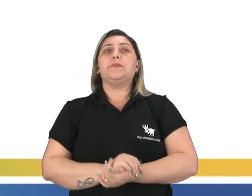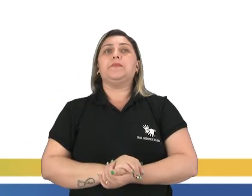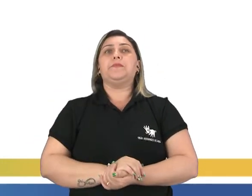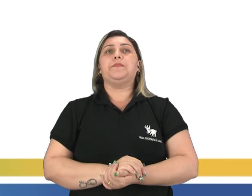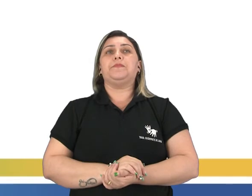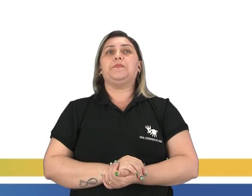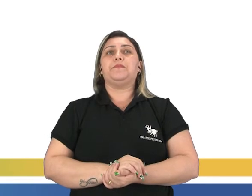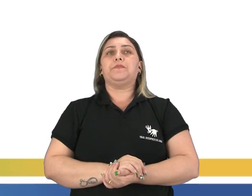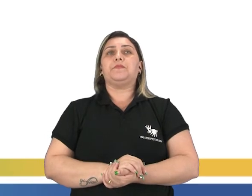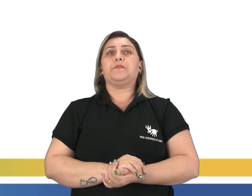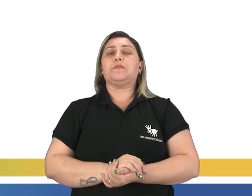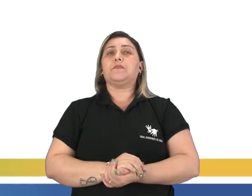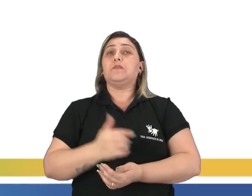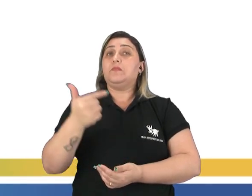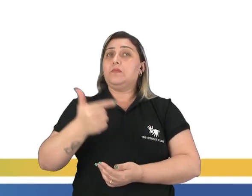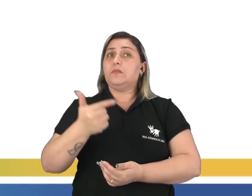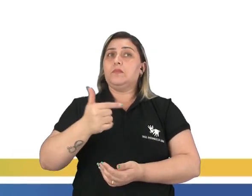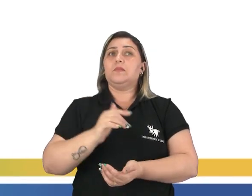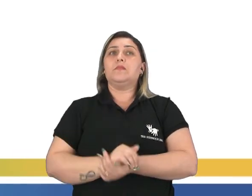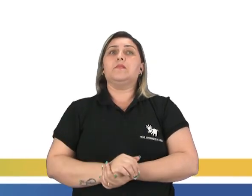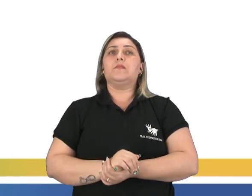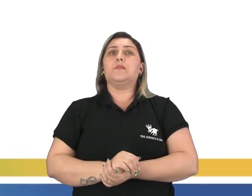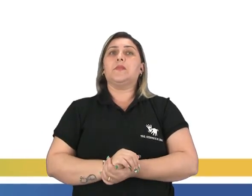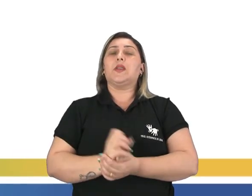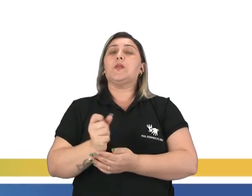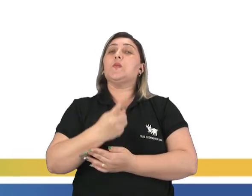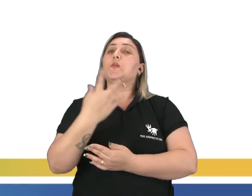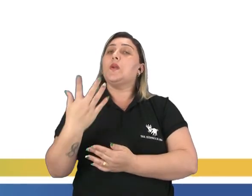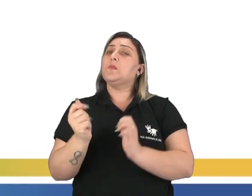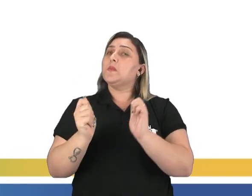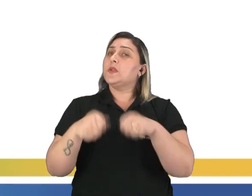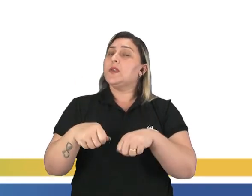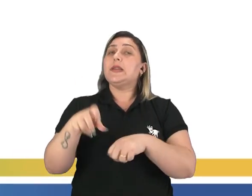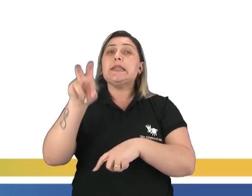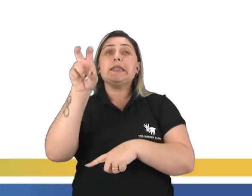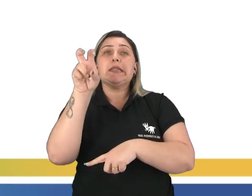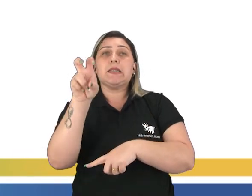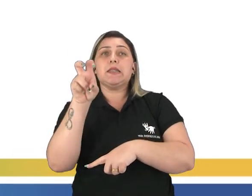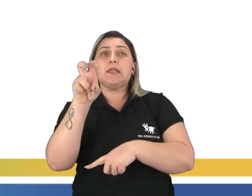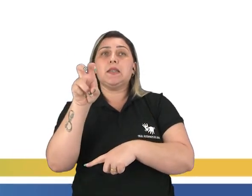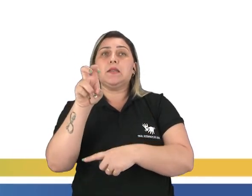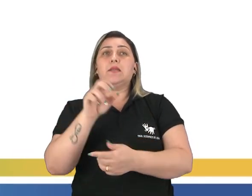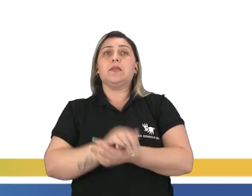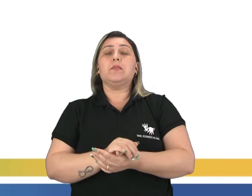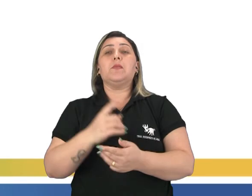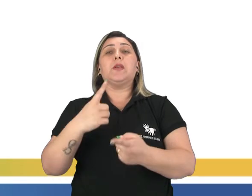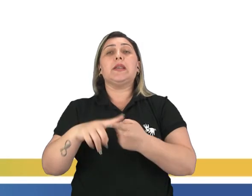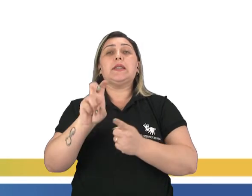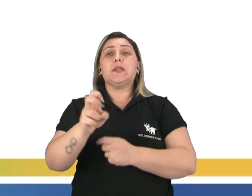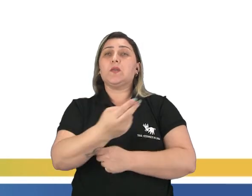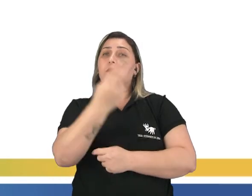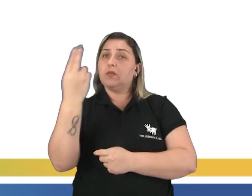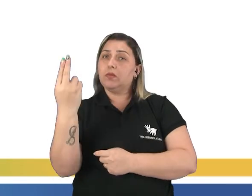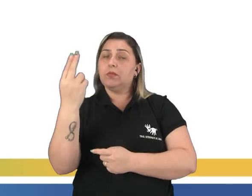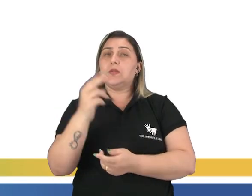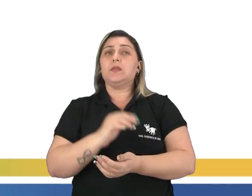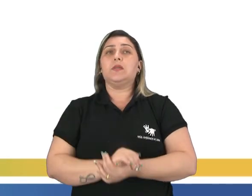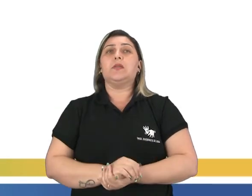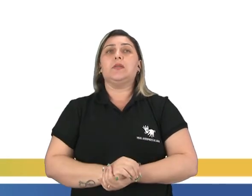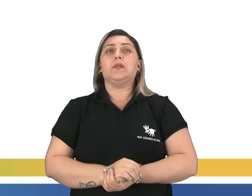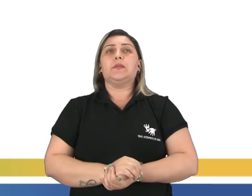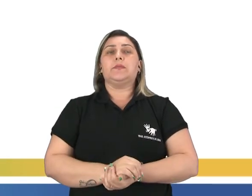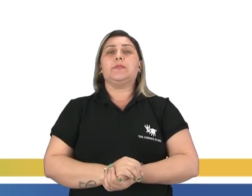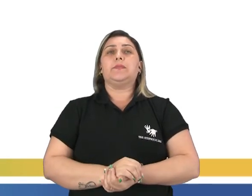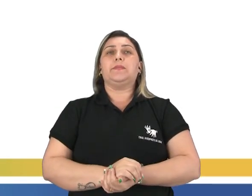1. Aí vem o segundo ponto, que eu posso perguntar: quais são os casos possíveis, professor? Né? No caso, são 5, porque são 5